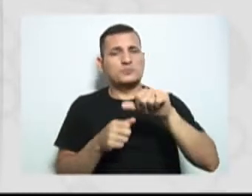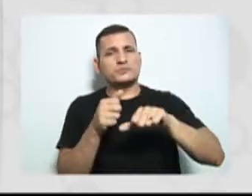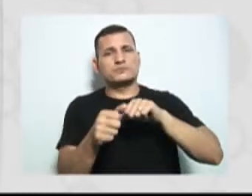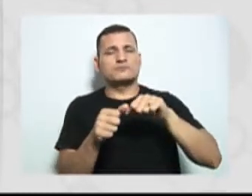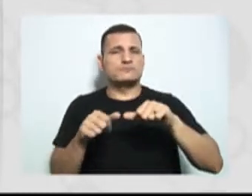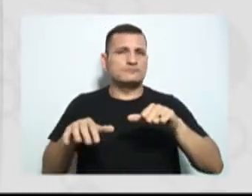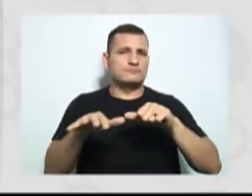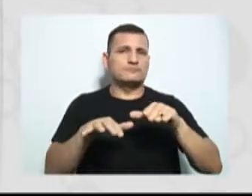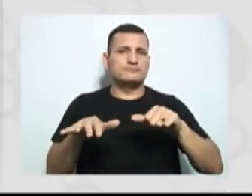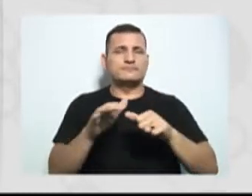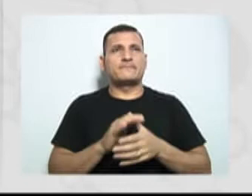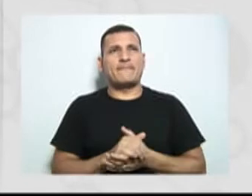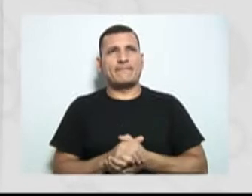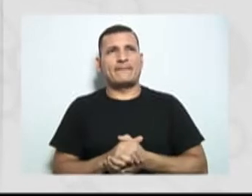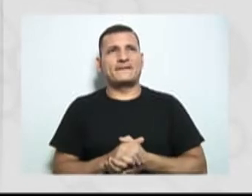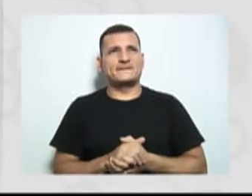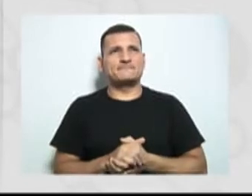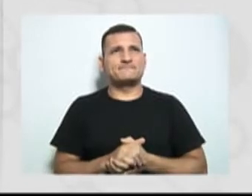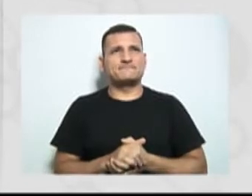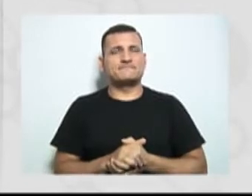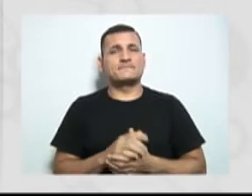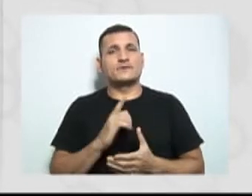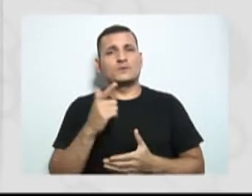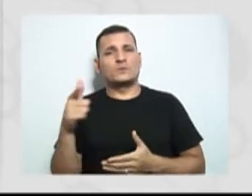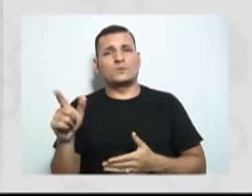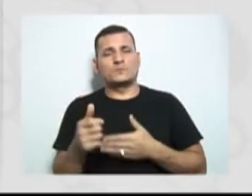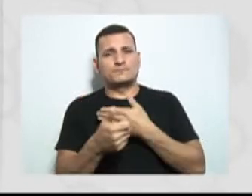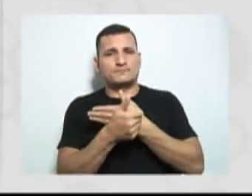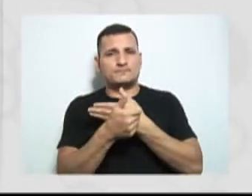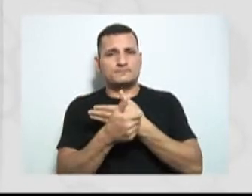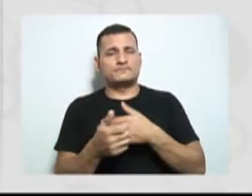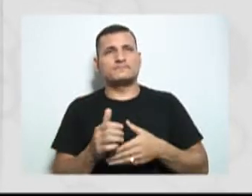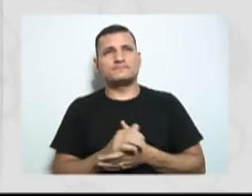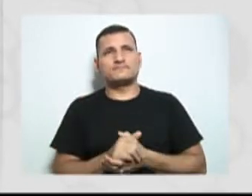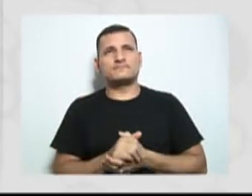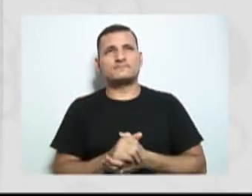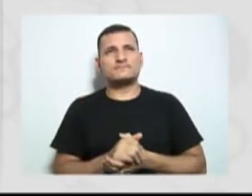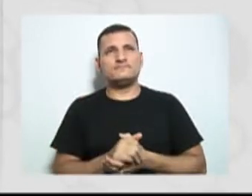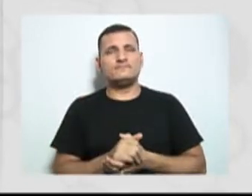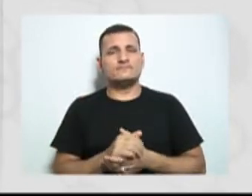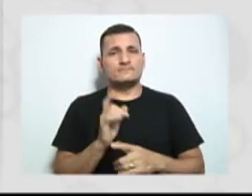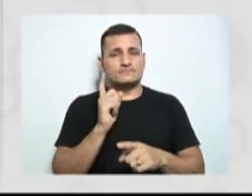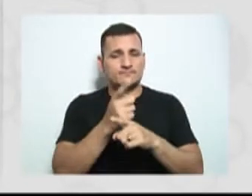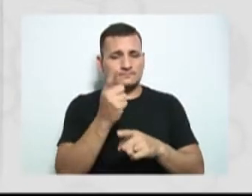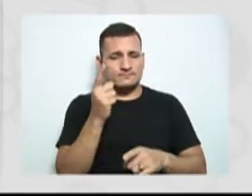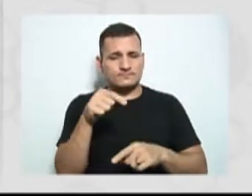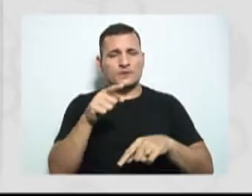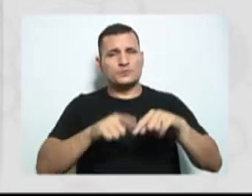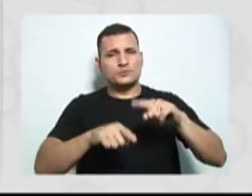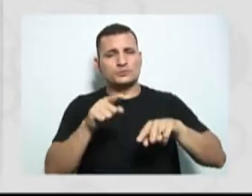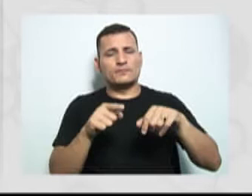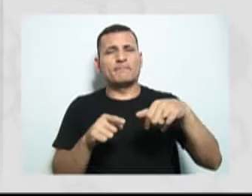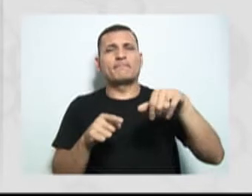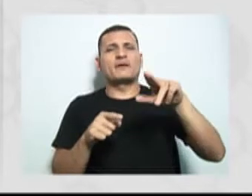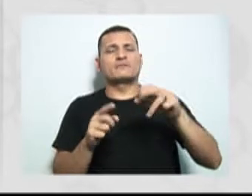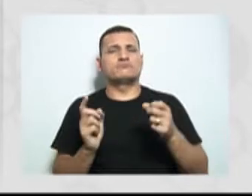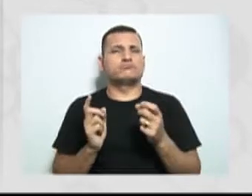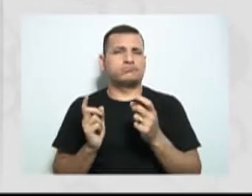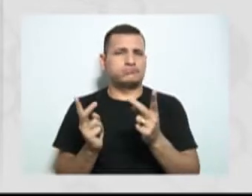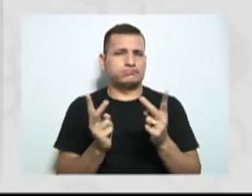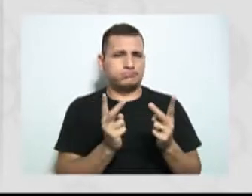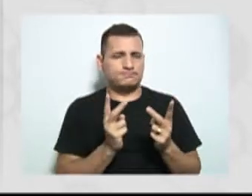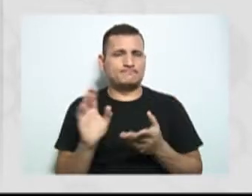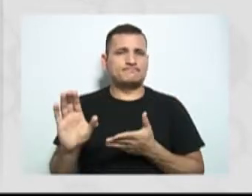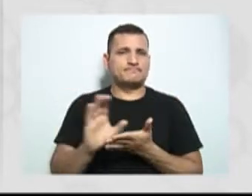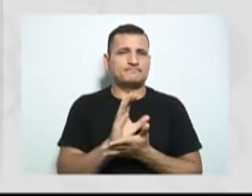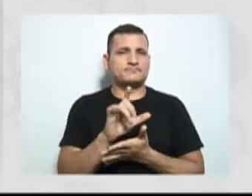ramo. Temos outras vantagens aqui. Identificar os produtos mais rentáveis e, assim,